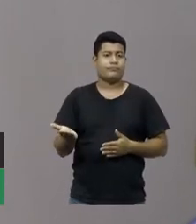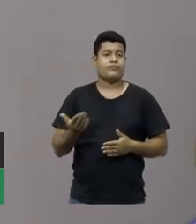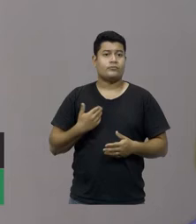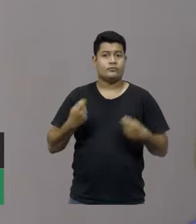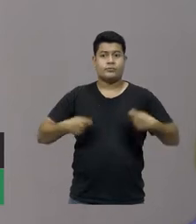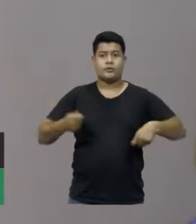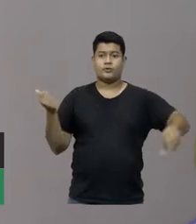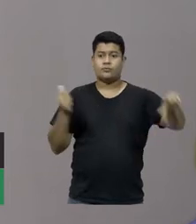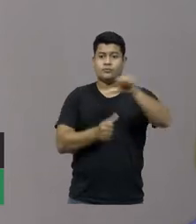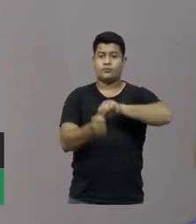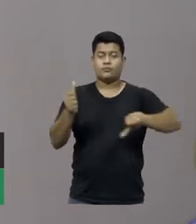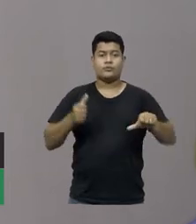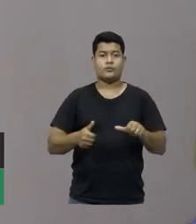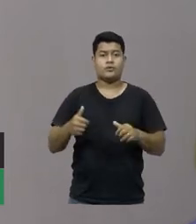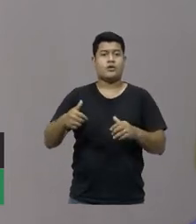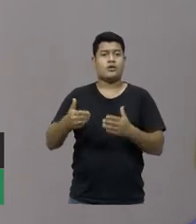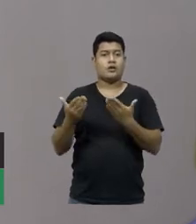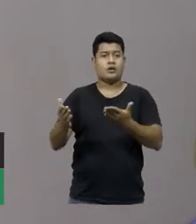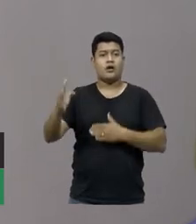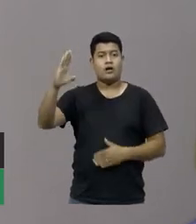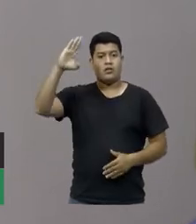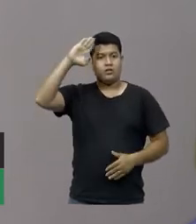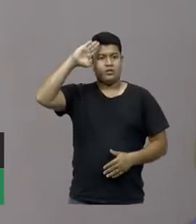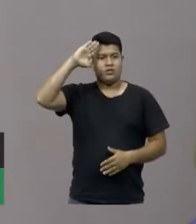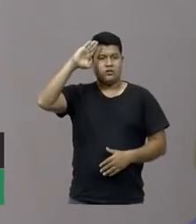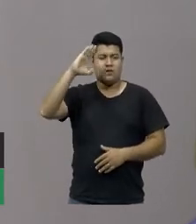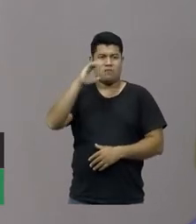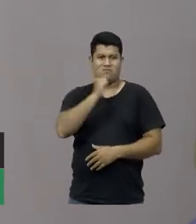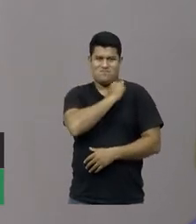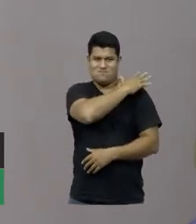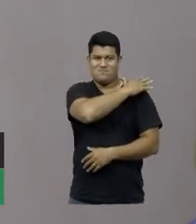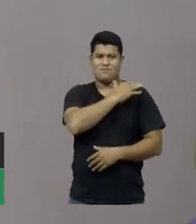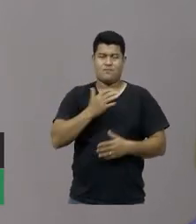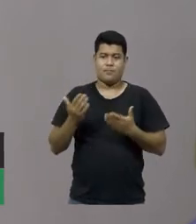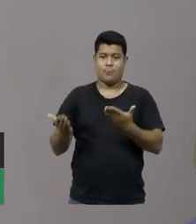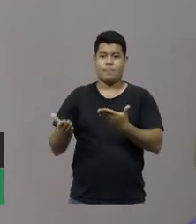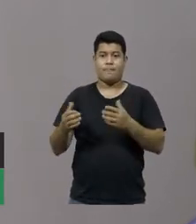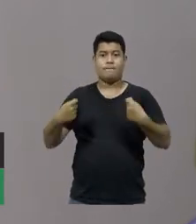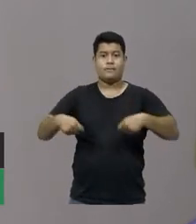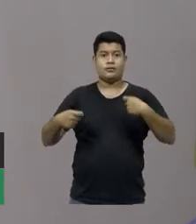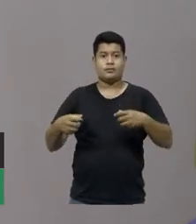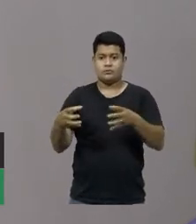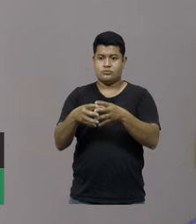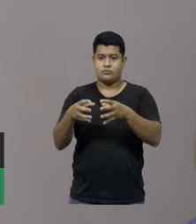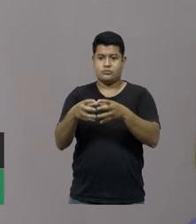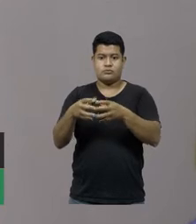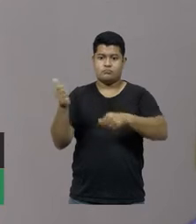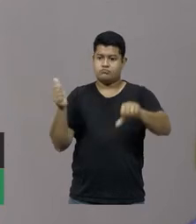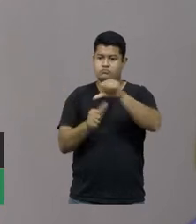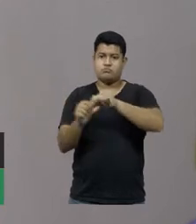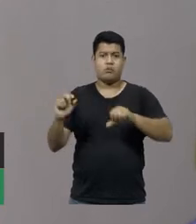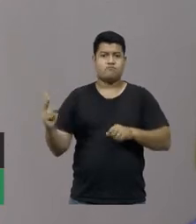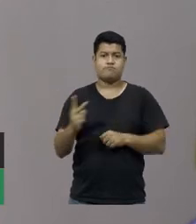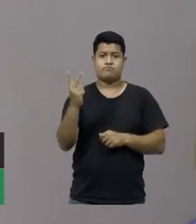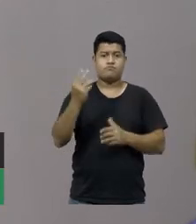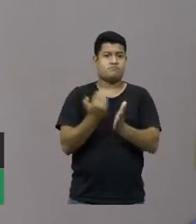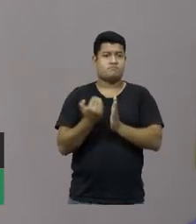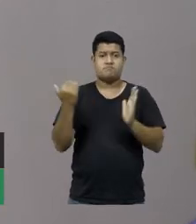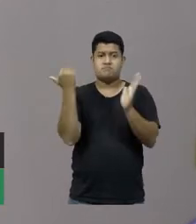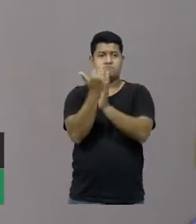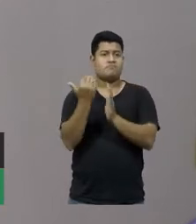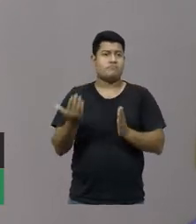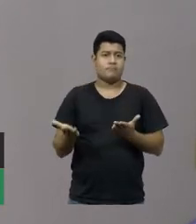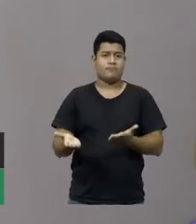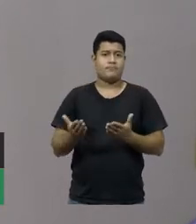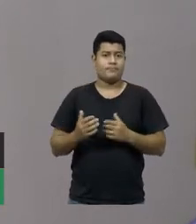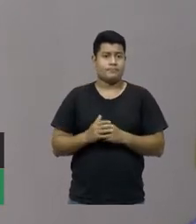praças numa categoria muito mais valorizada do que é hoje. E todas as tentativas que foram feitas